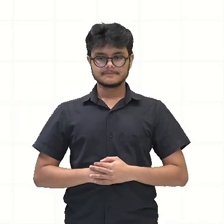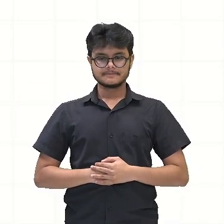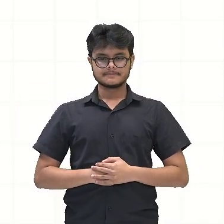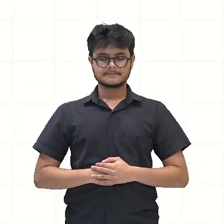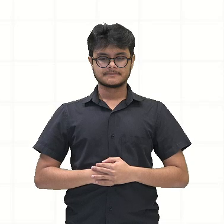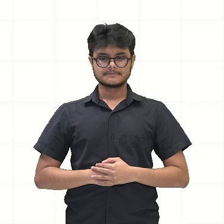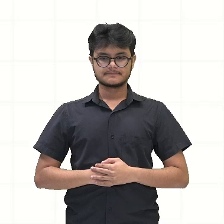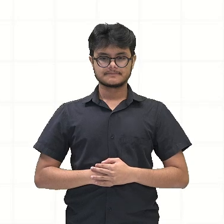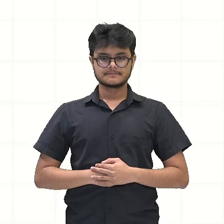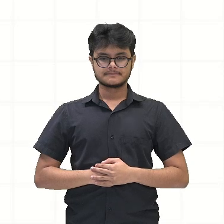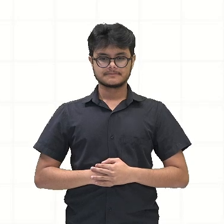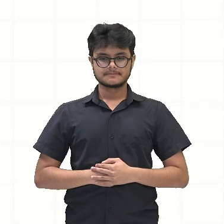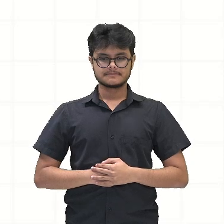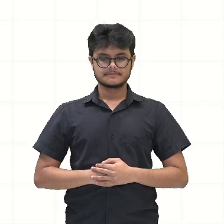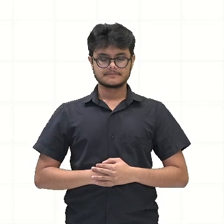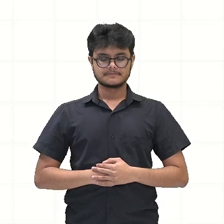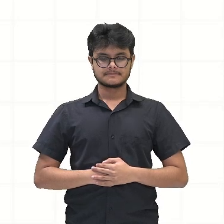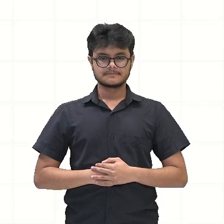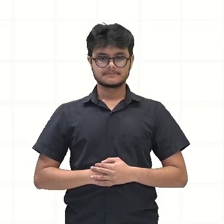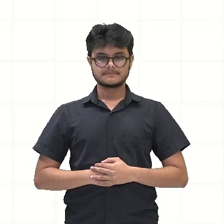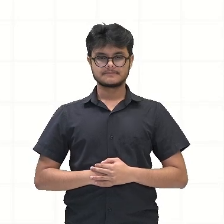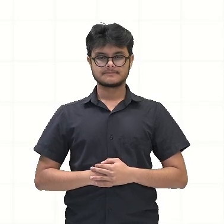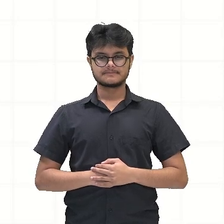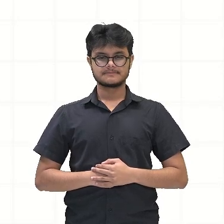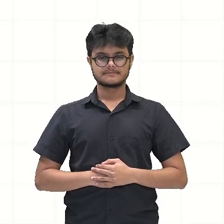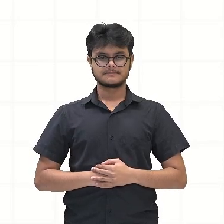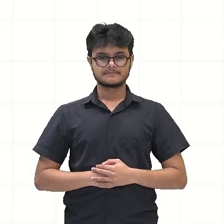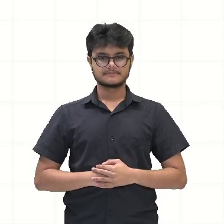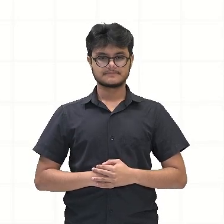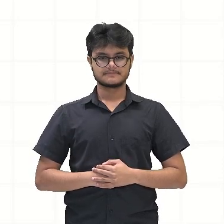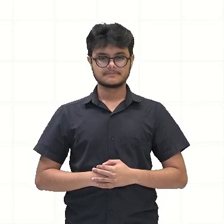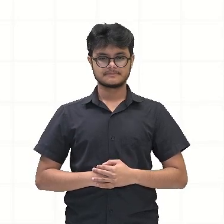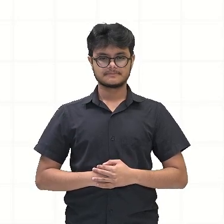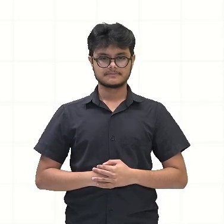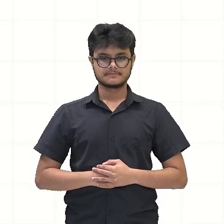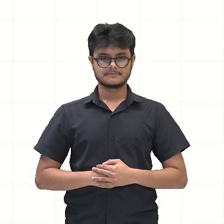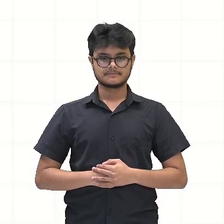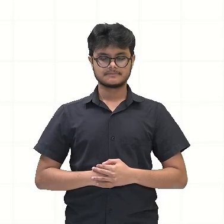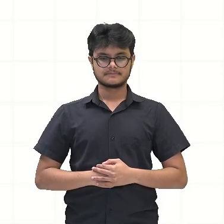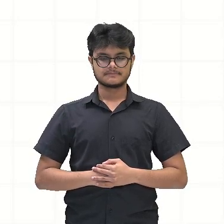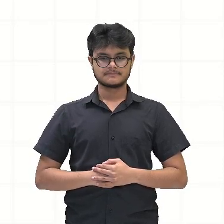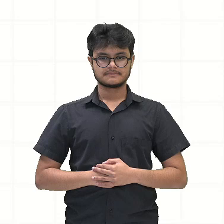apagar aqui rapidinho. Ela vai ser definida dessa forma.